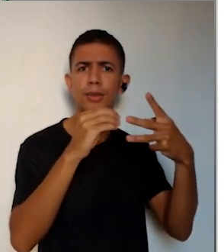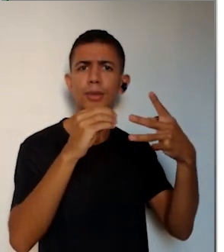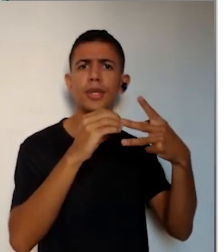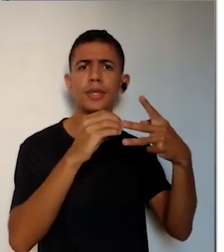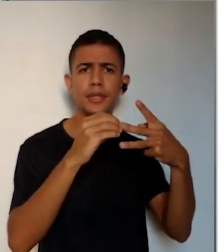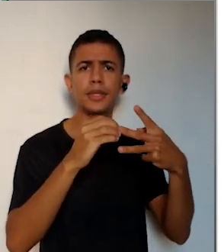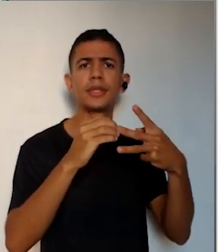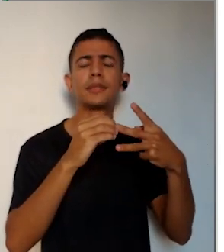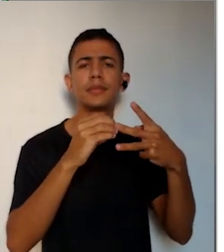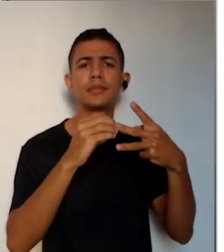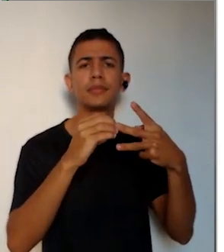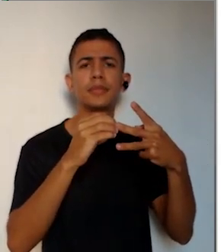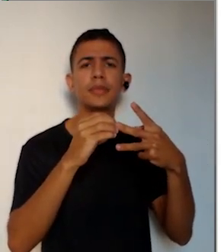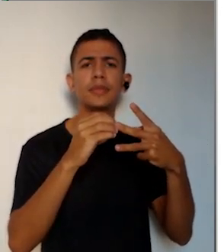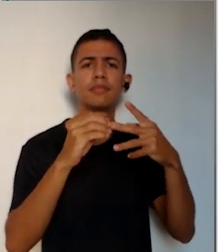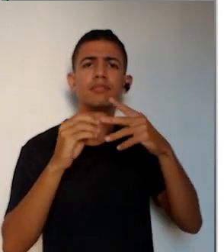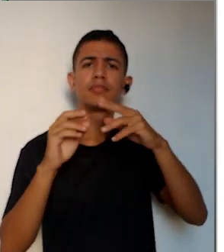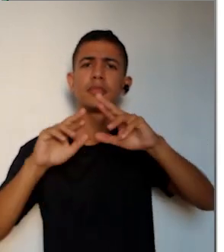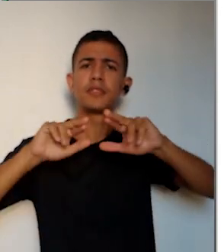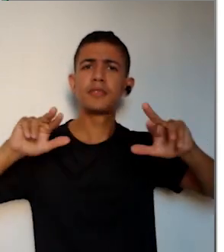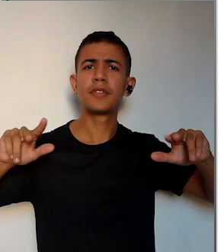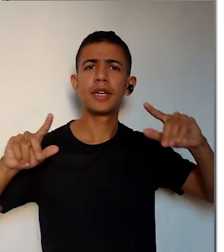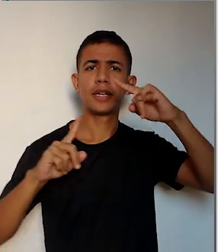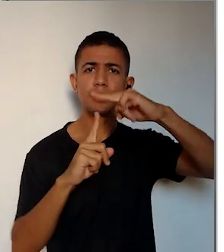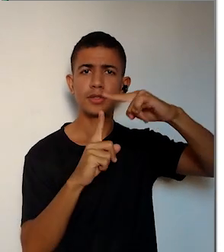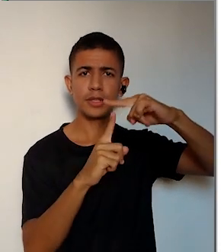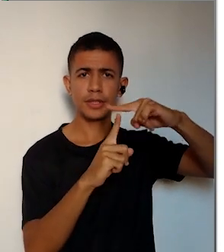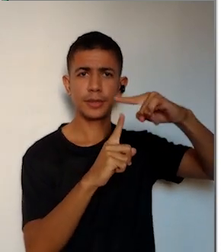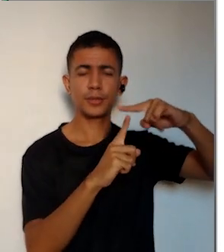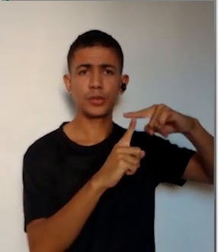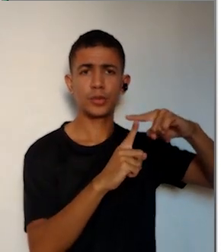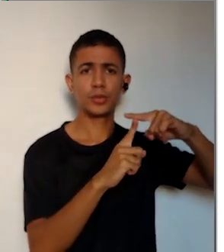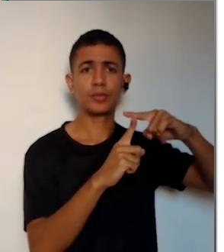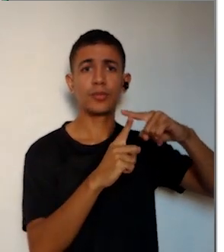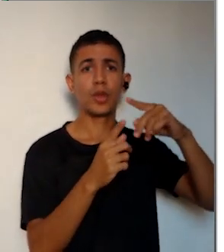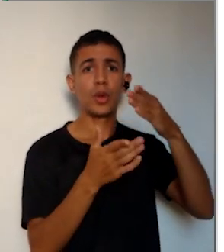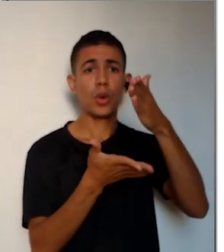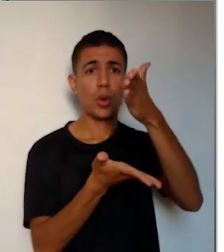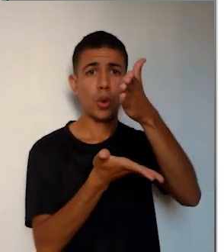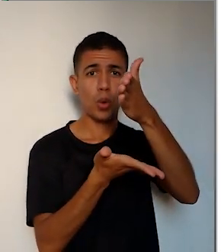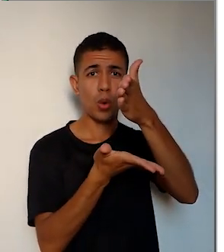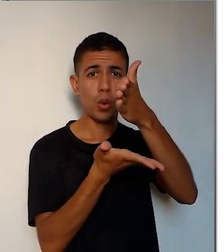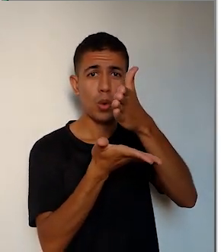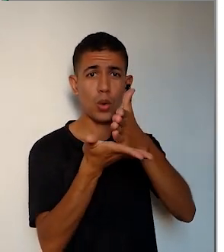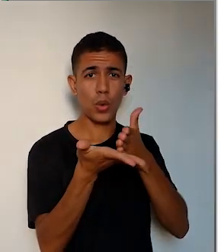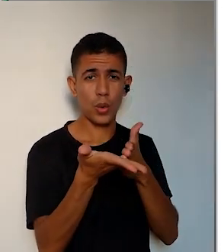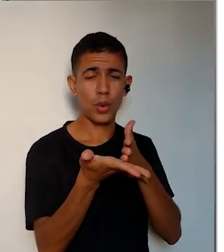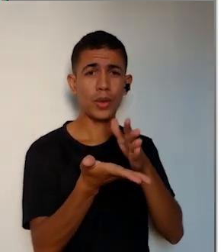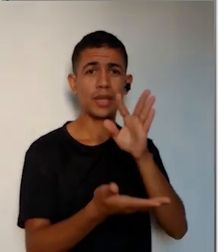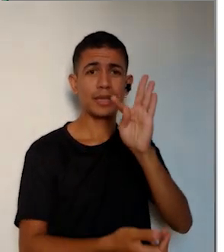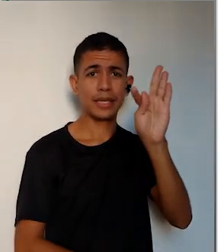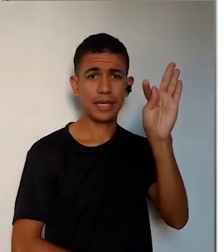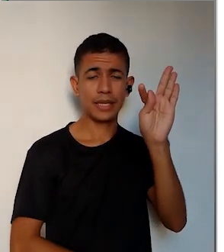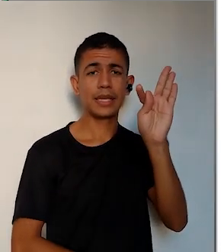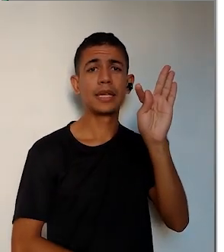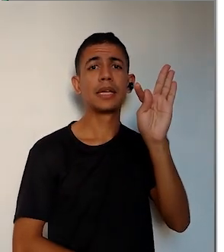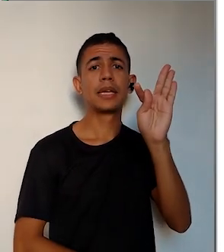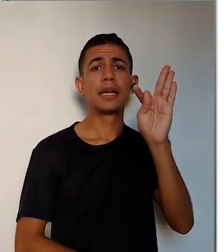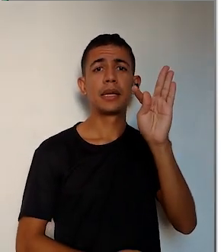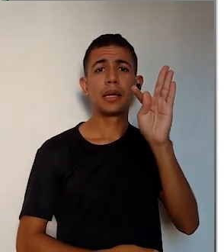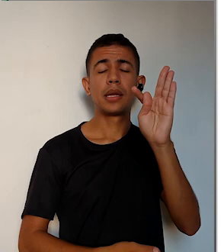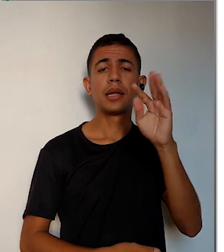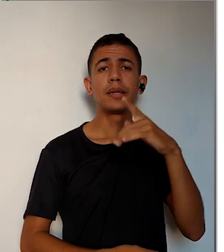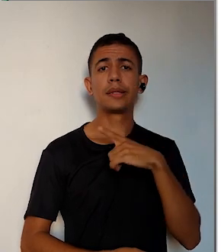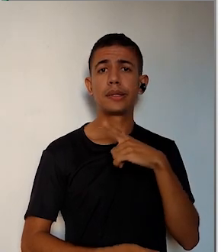corte longitudinal e transversal. Na região do corte transversal, as